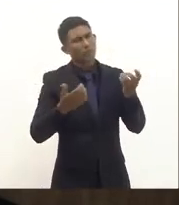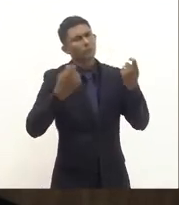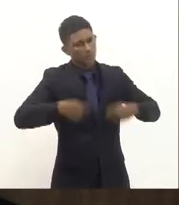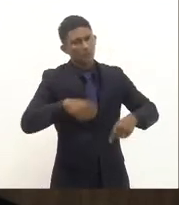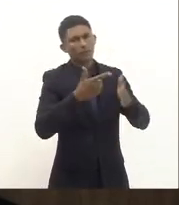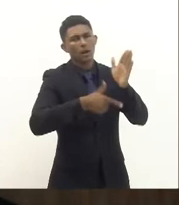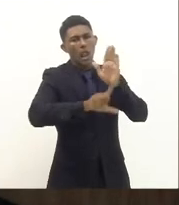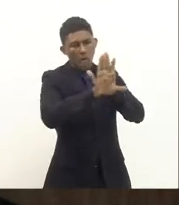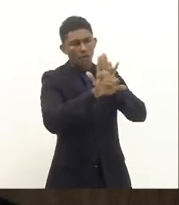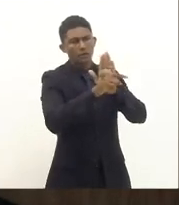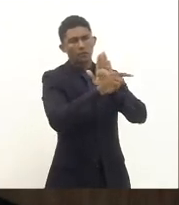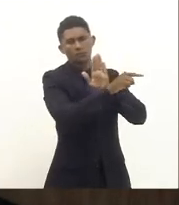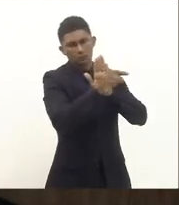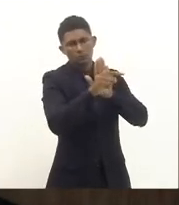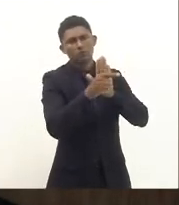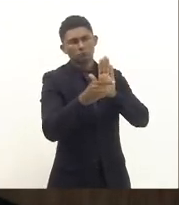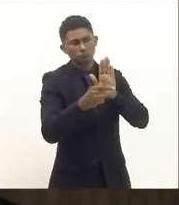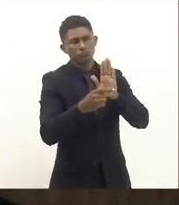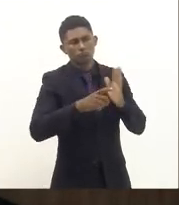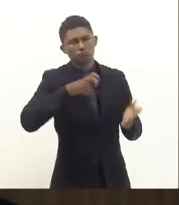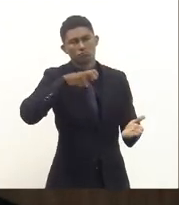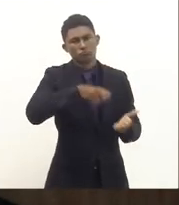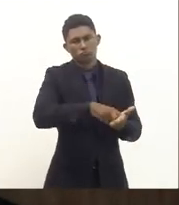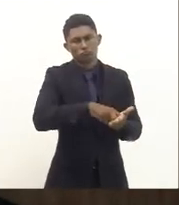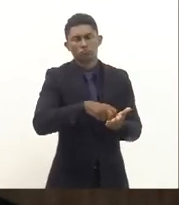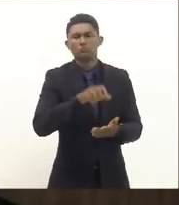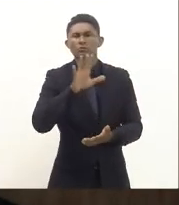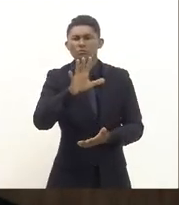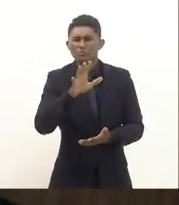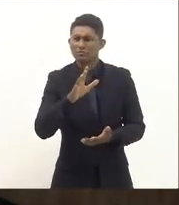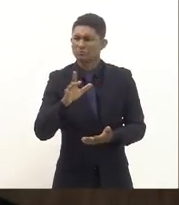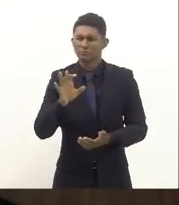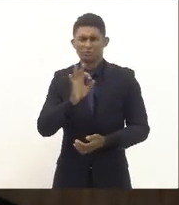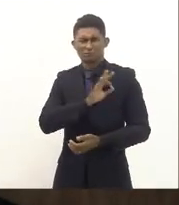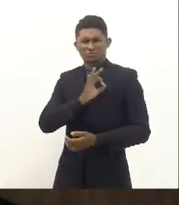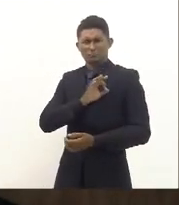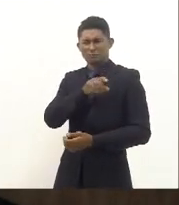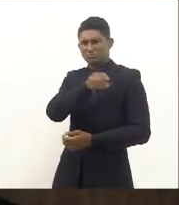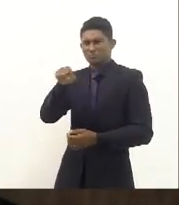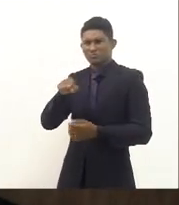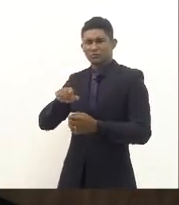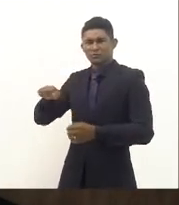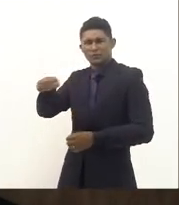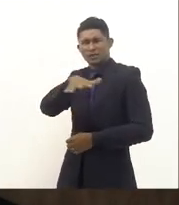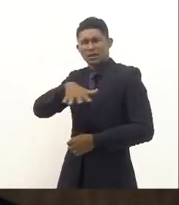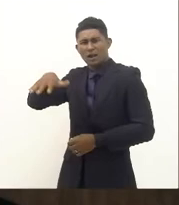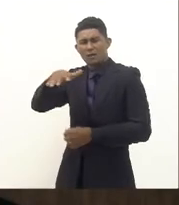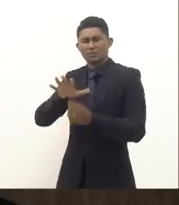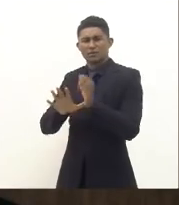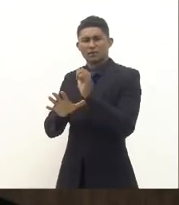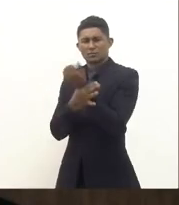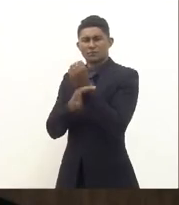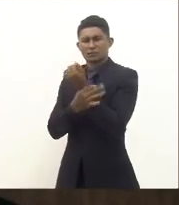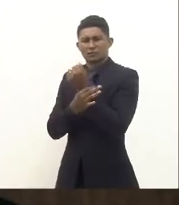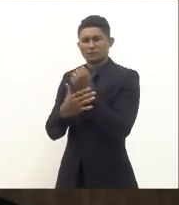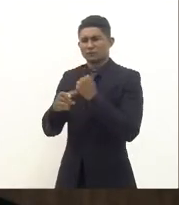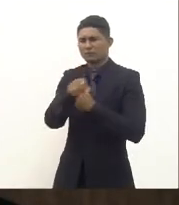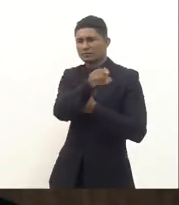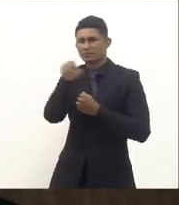Lei mas não podemos aceitar calados a transformação das nossas forças de segurança em forças é